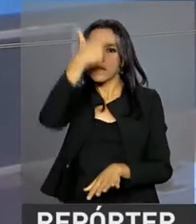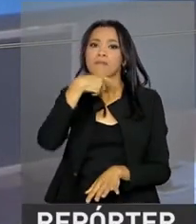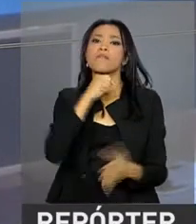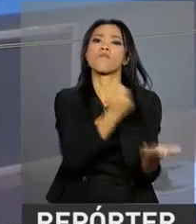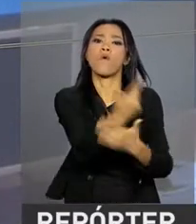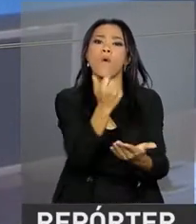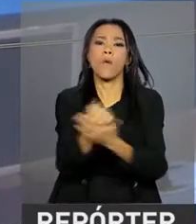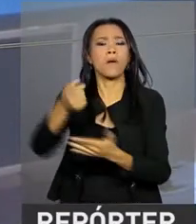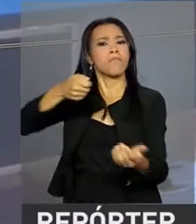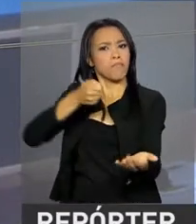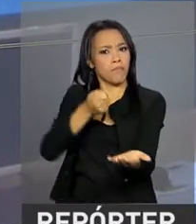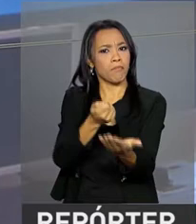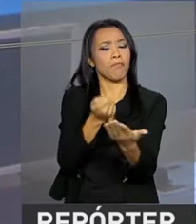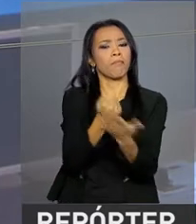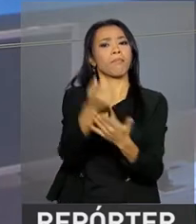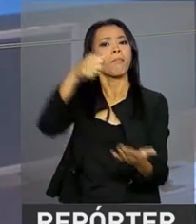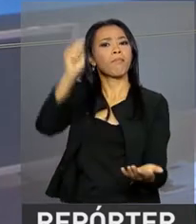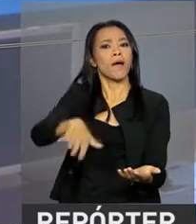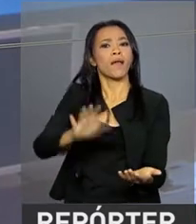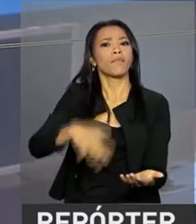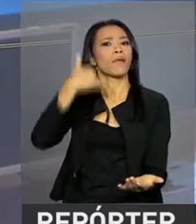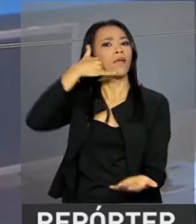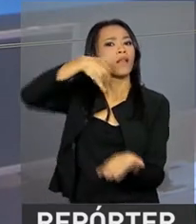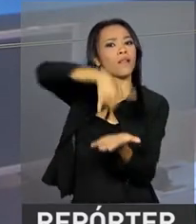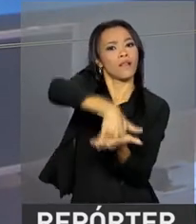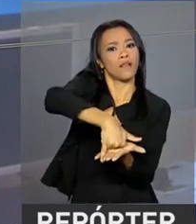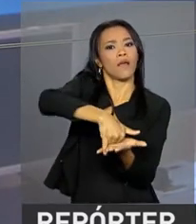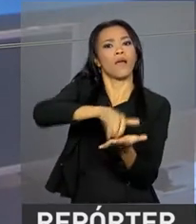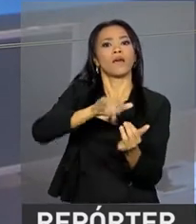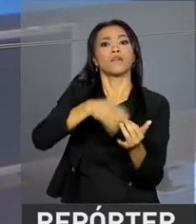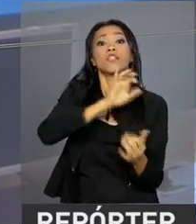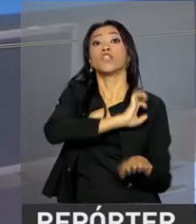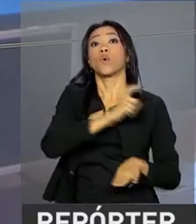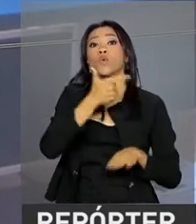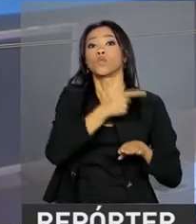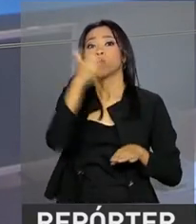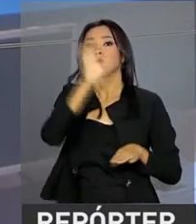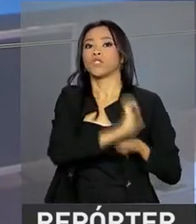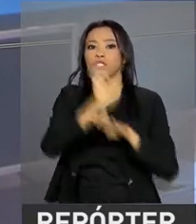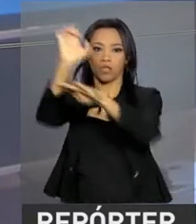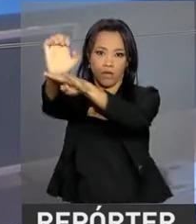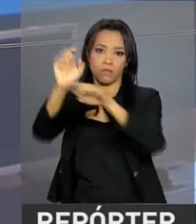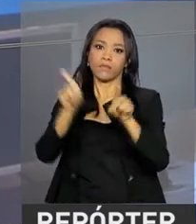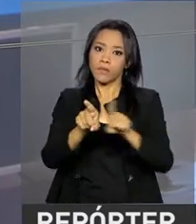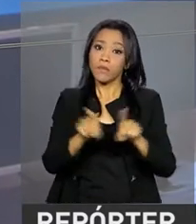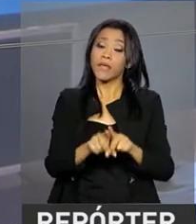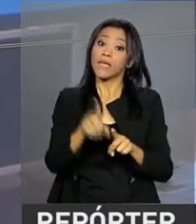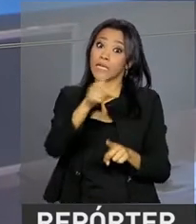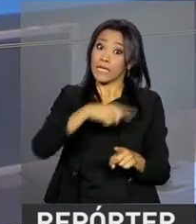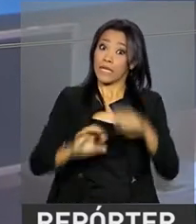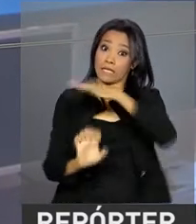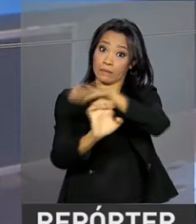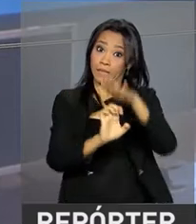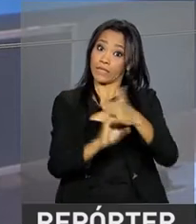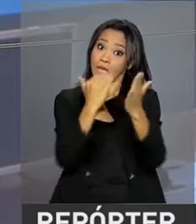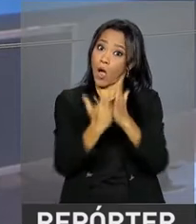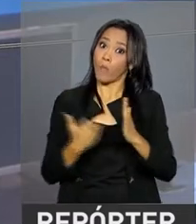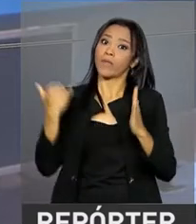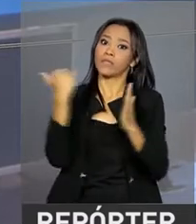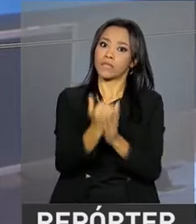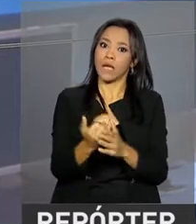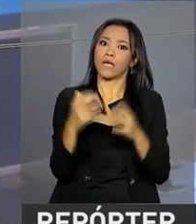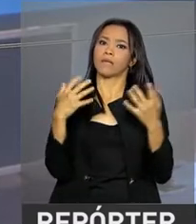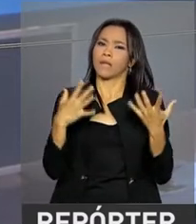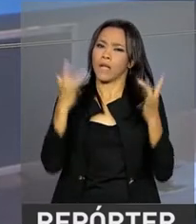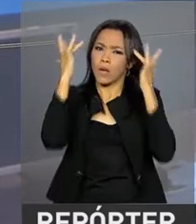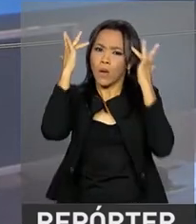pagar mais barato para fazer ligações locais e interurbanas. E as operadoras terão de aumentar os investimentos nas redes para